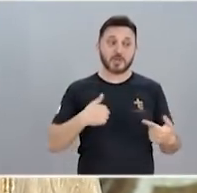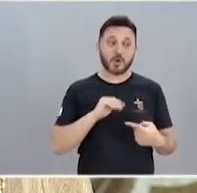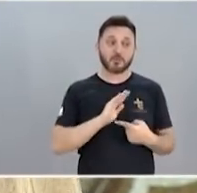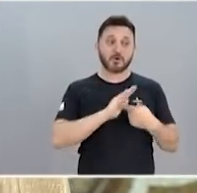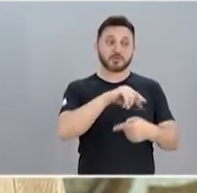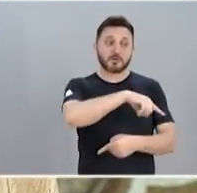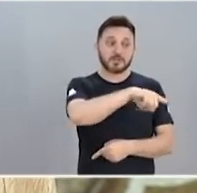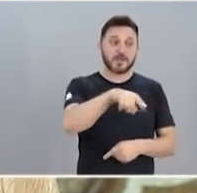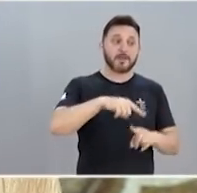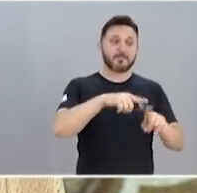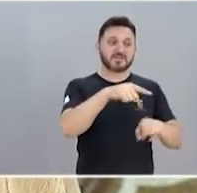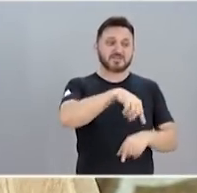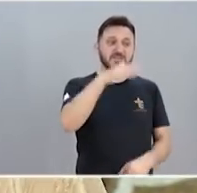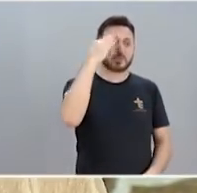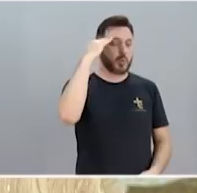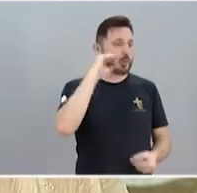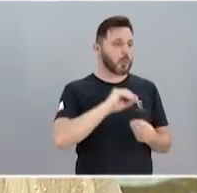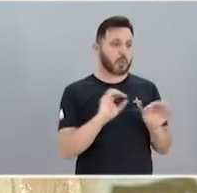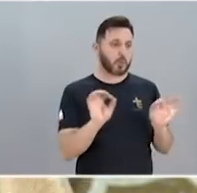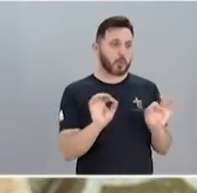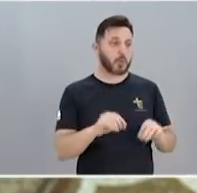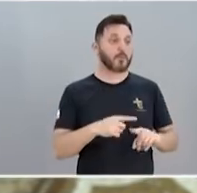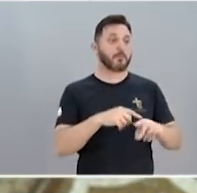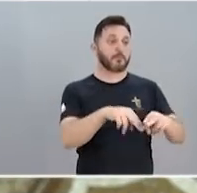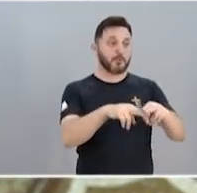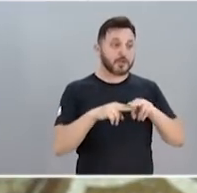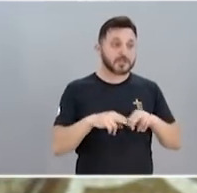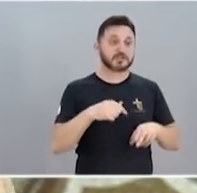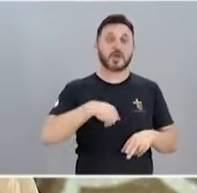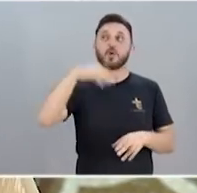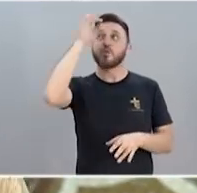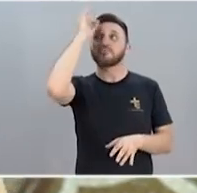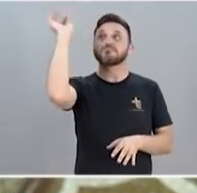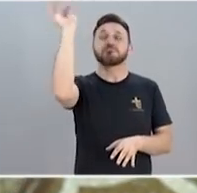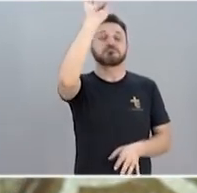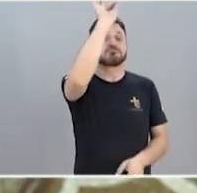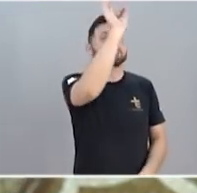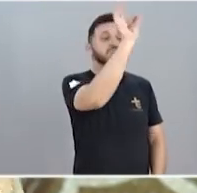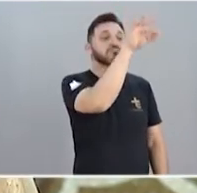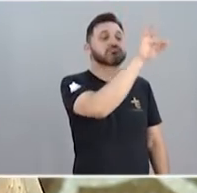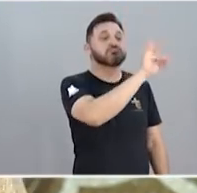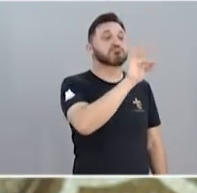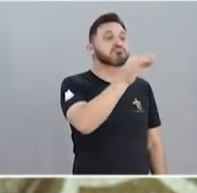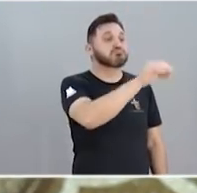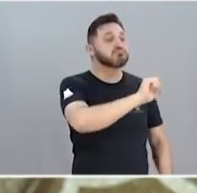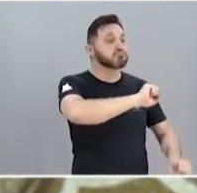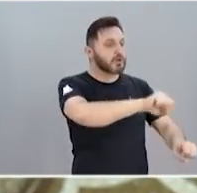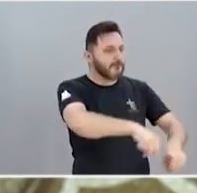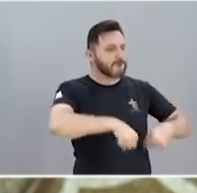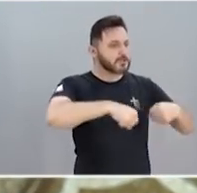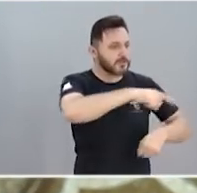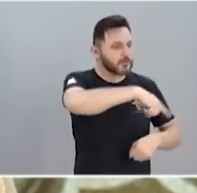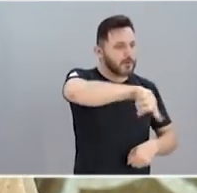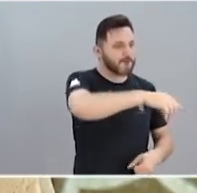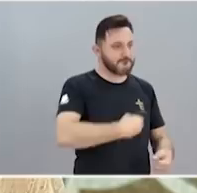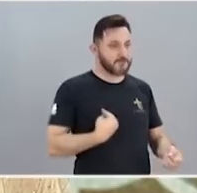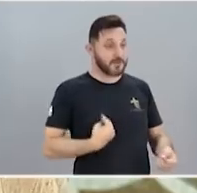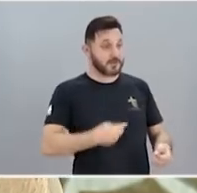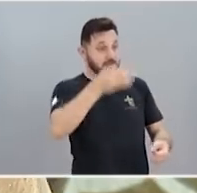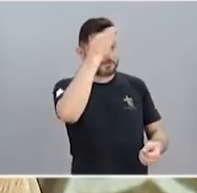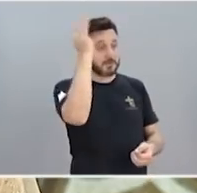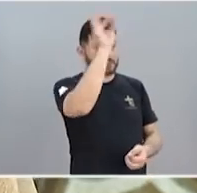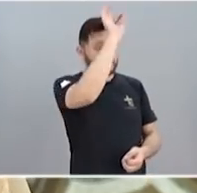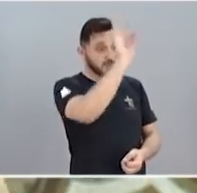ireis compreender. Por isso vos mandarei o Paráclito, o Defensor, o Espírito Santo.